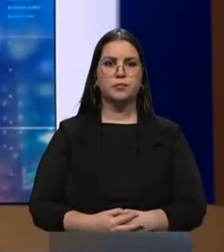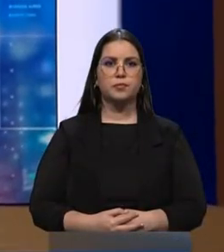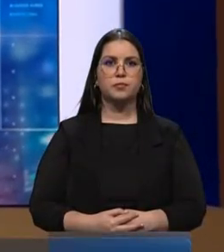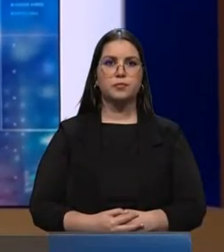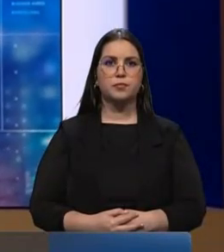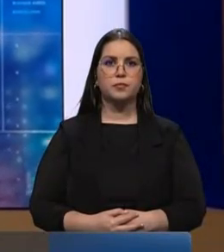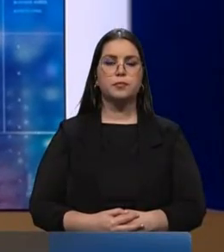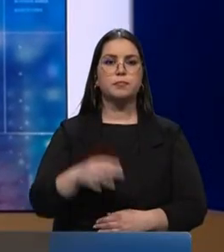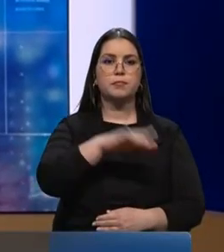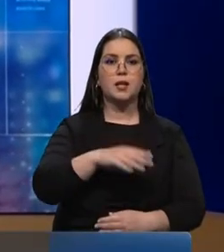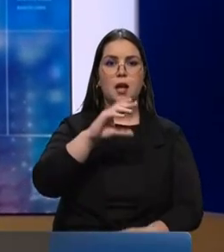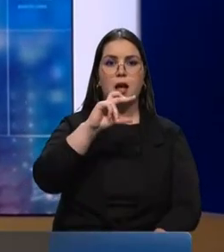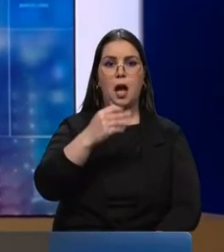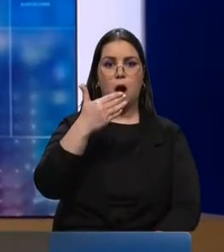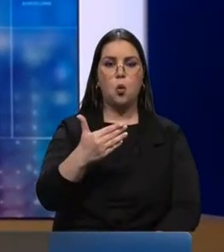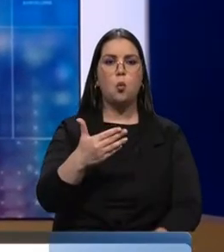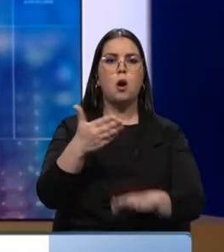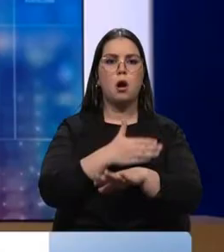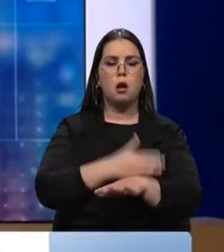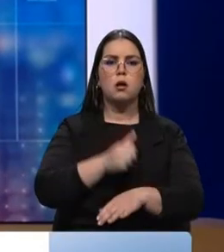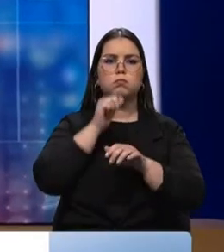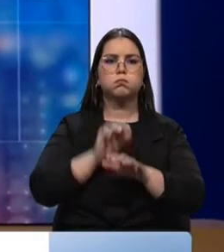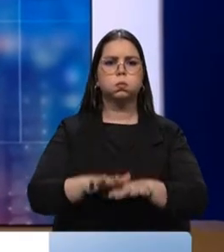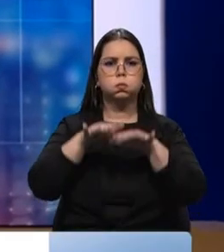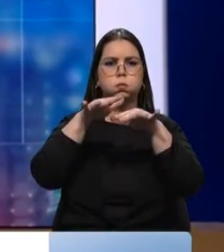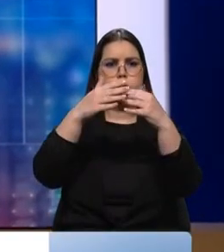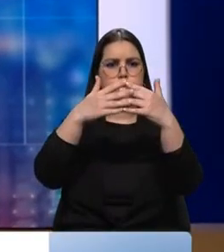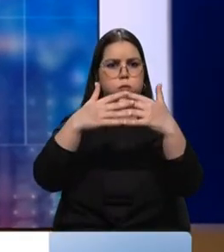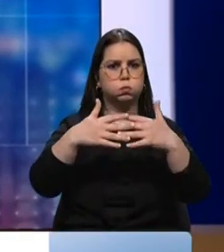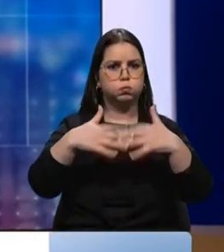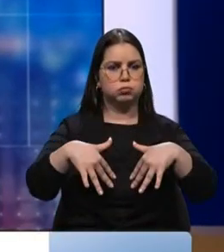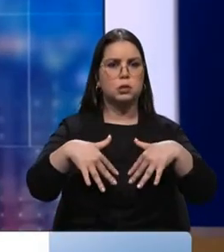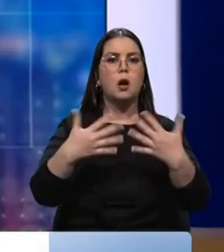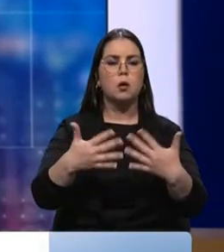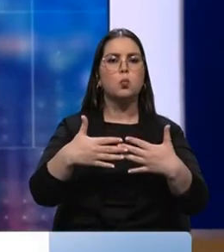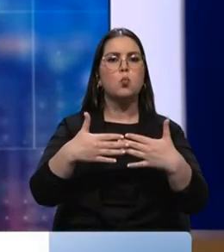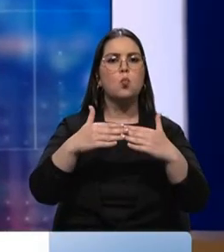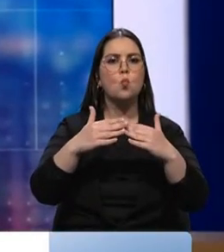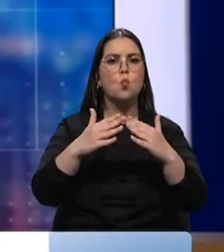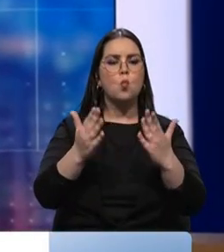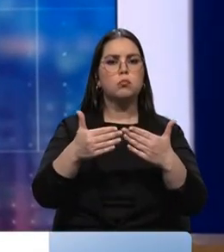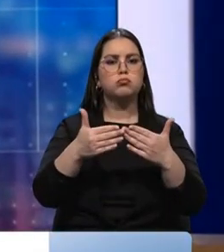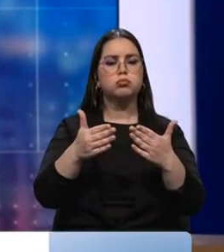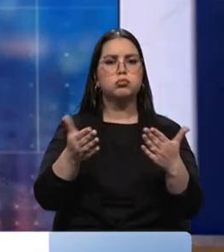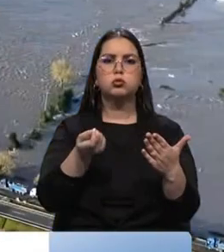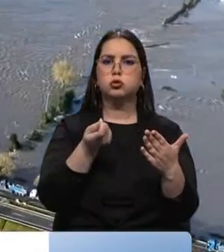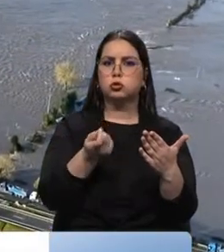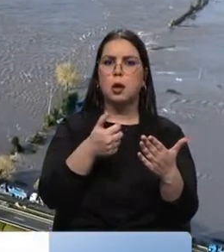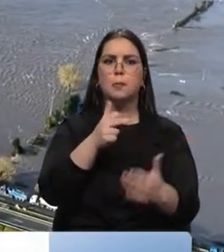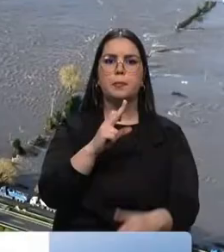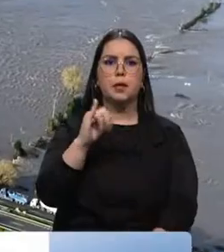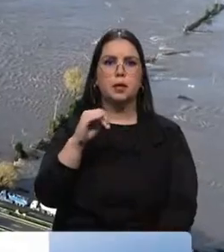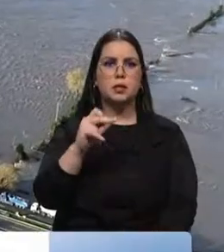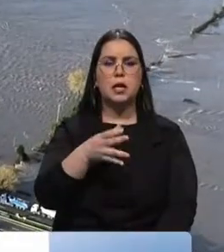O troço da A1, que tinha sido destruído com as cheias em Coimbra, reabriu de forma condicionada ao final da tarde. A Brisa diz que é uma